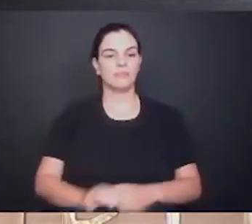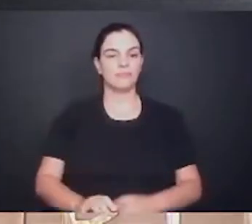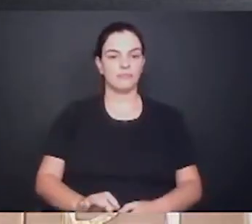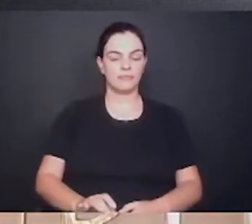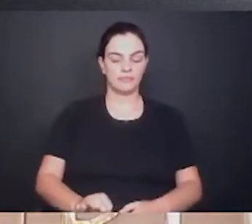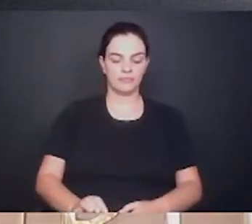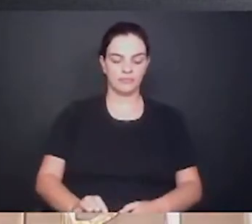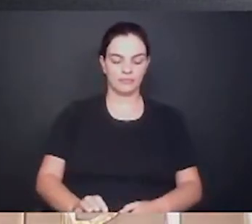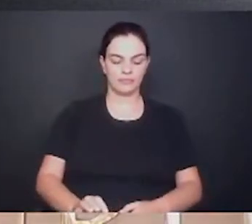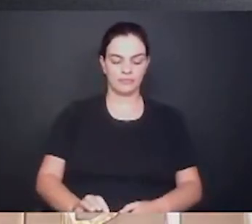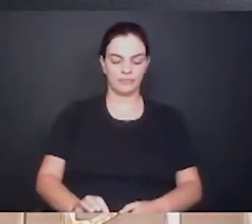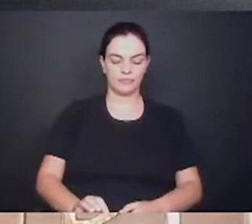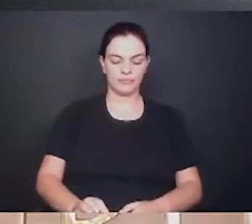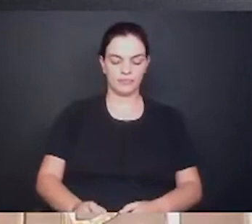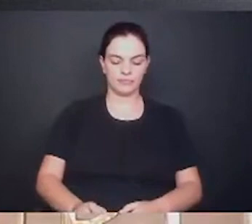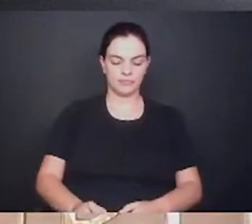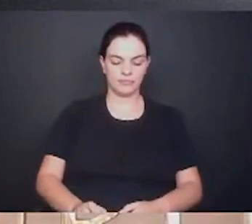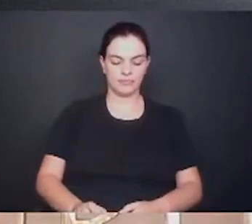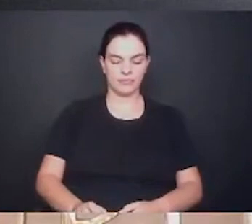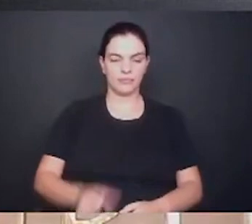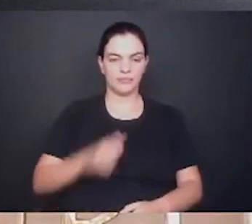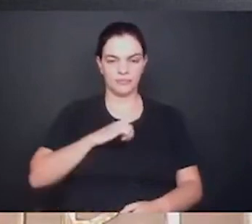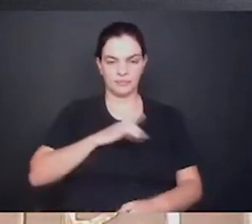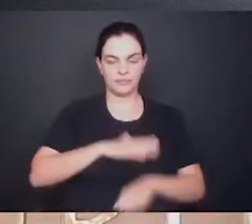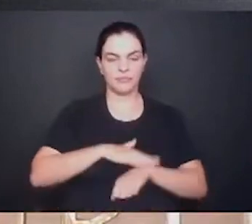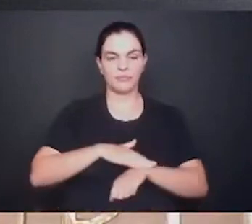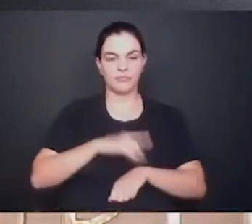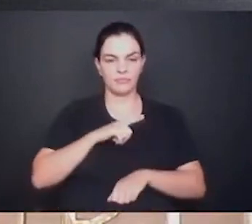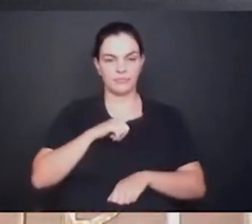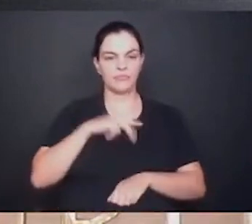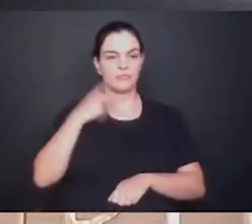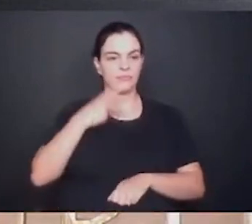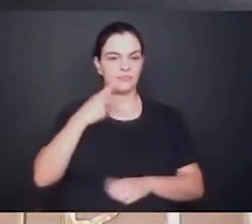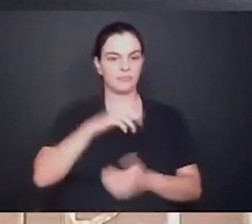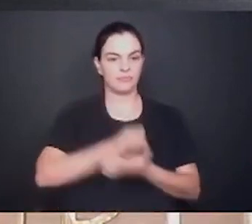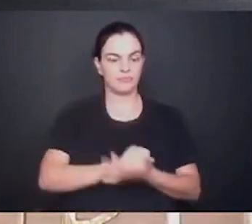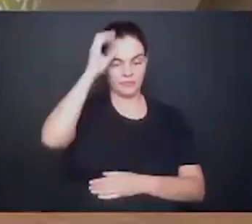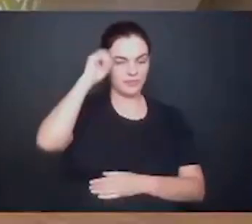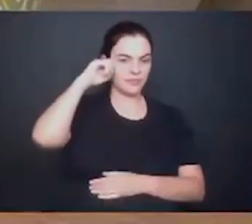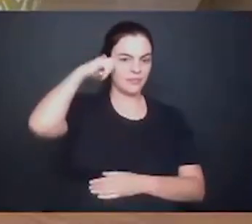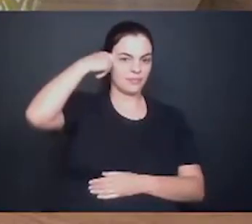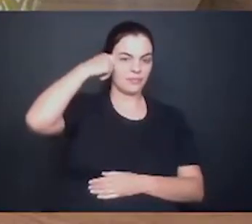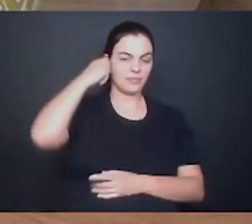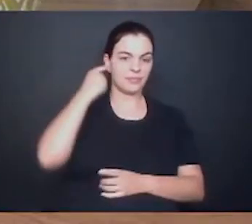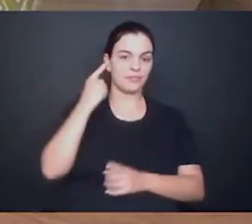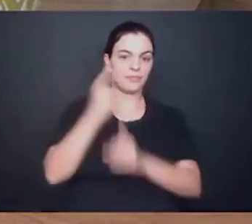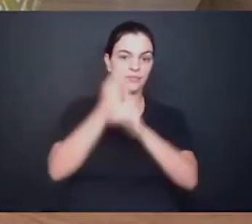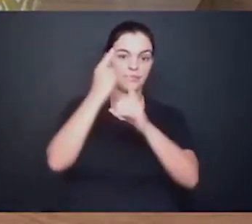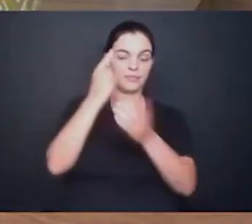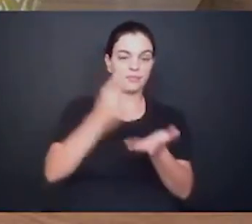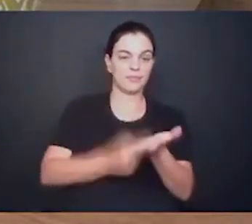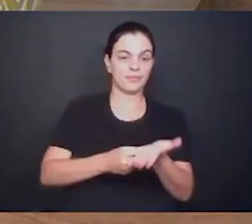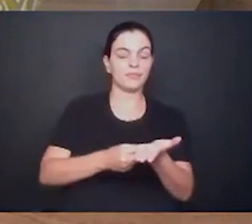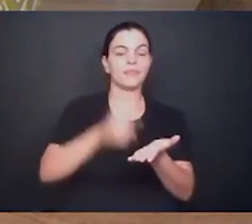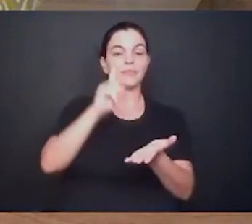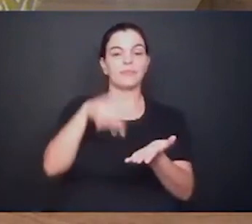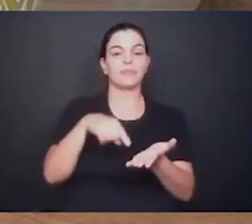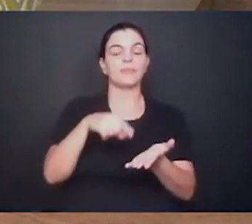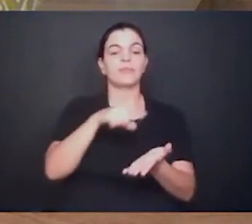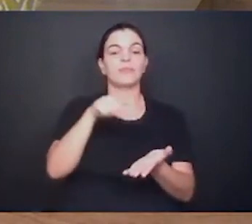Temos tempo e vereadores inscritos no pequeno expediente. Zumbi dos Palmares, que é um líder do